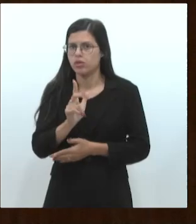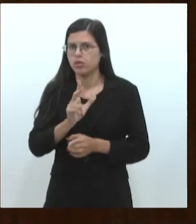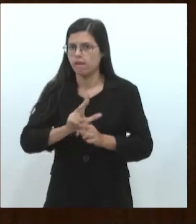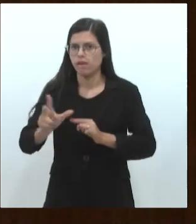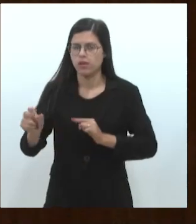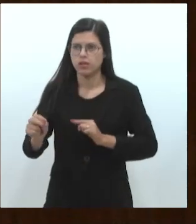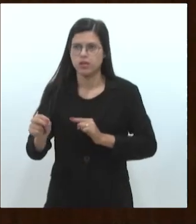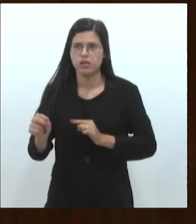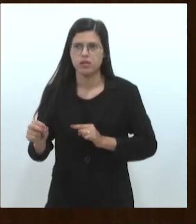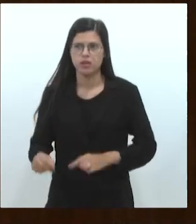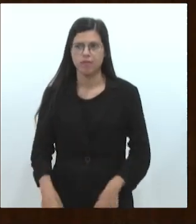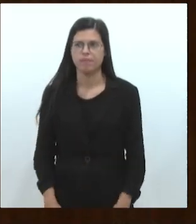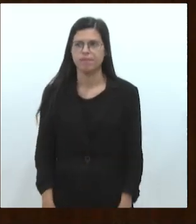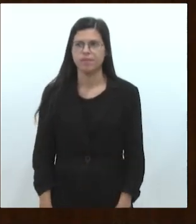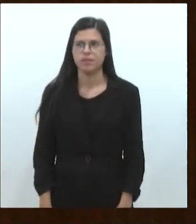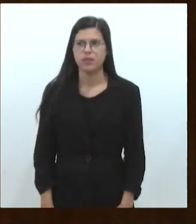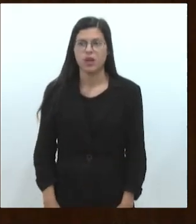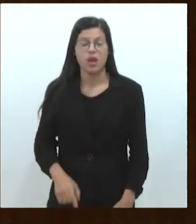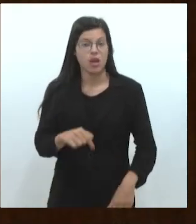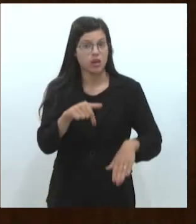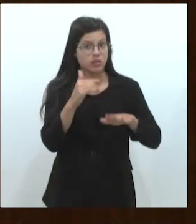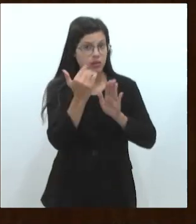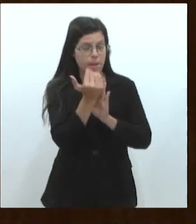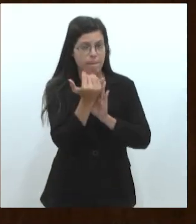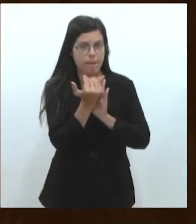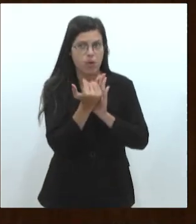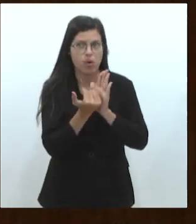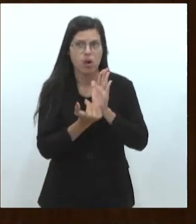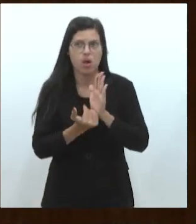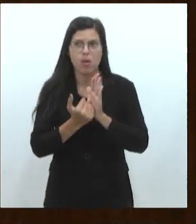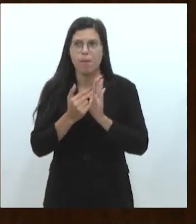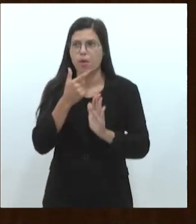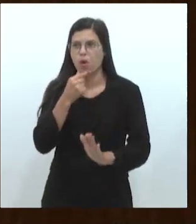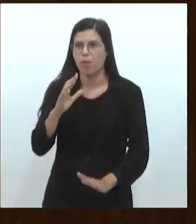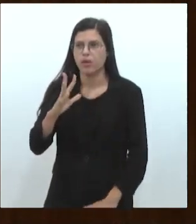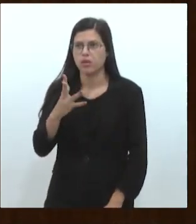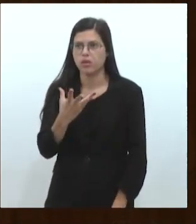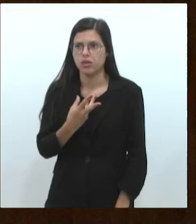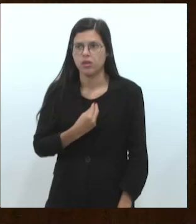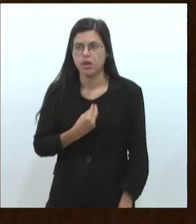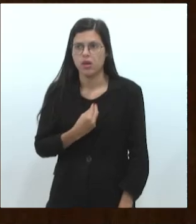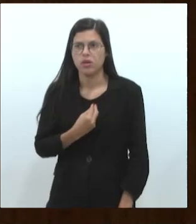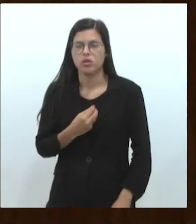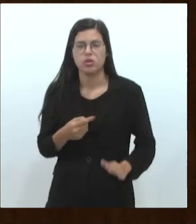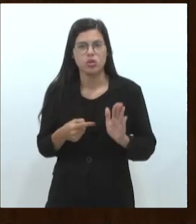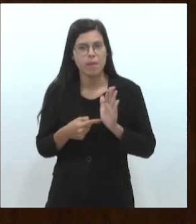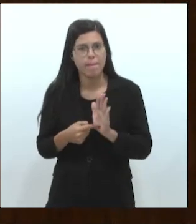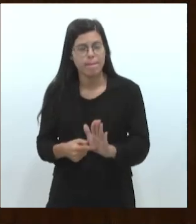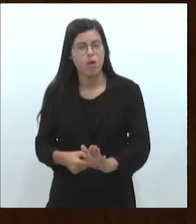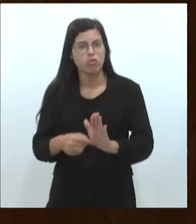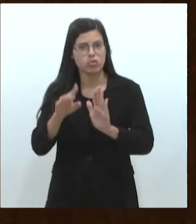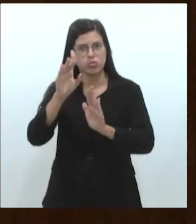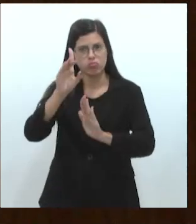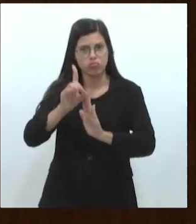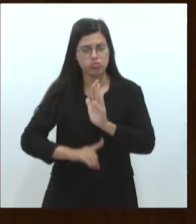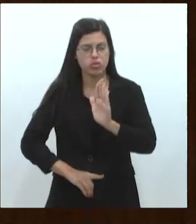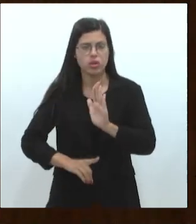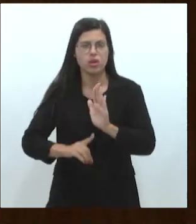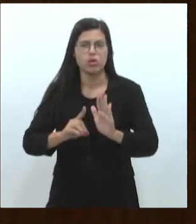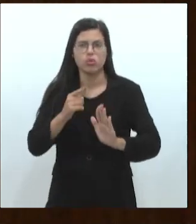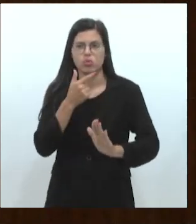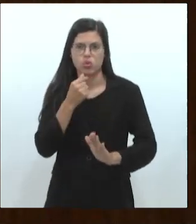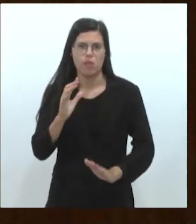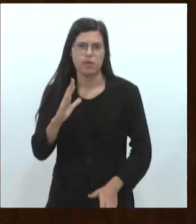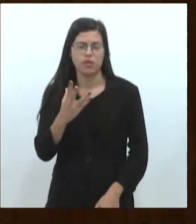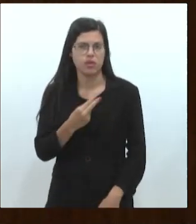a extensão de programas como esse para homens transexuais não só reconhece o direito de homens transexuais